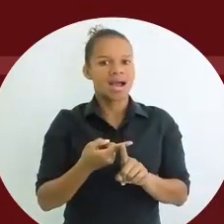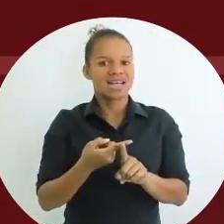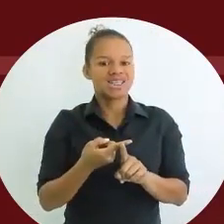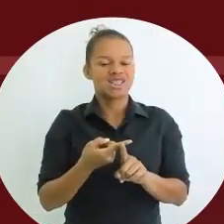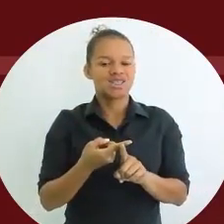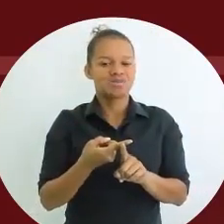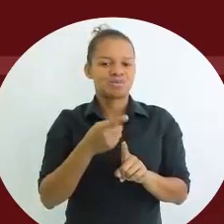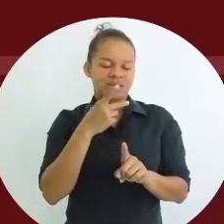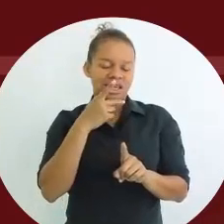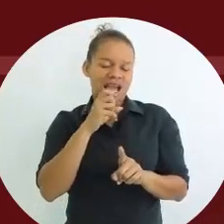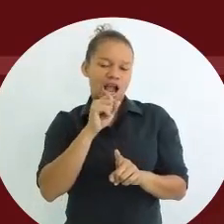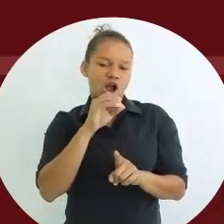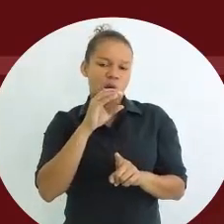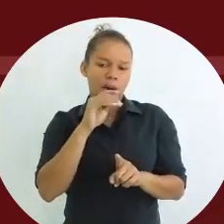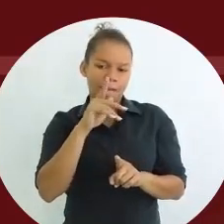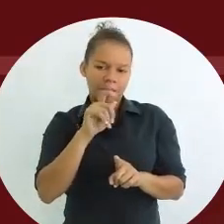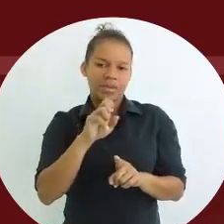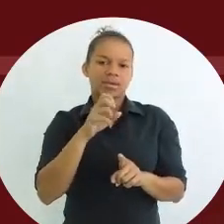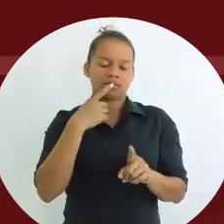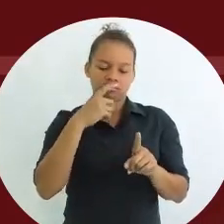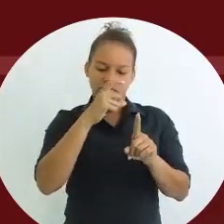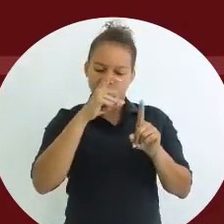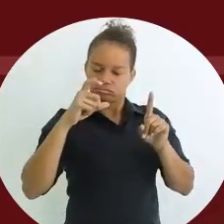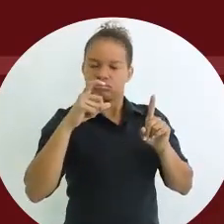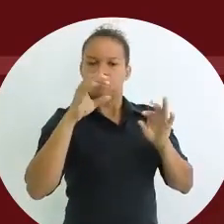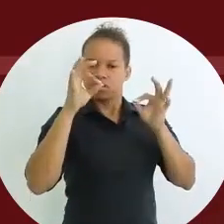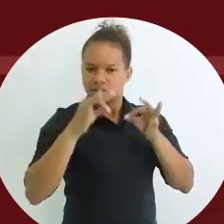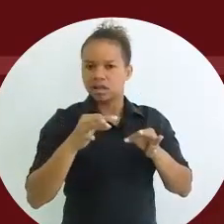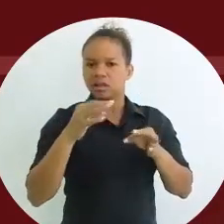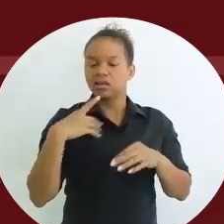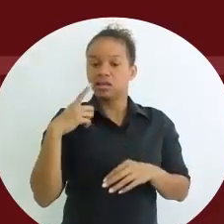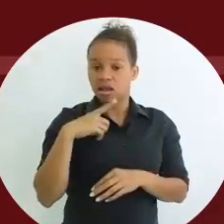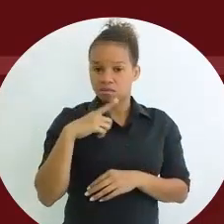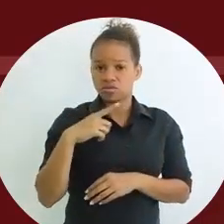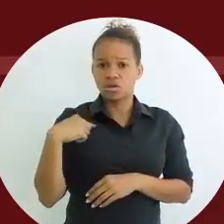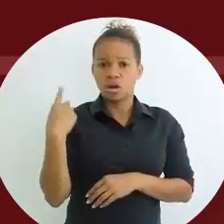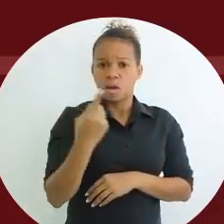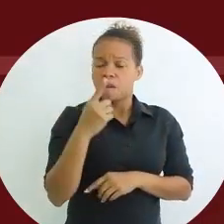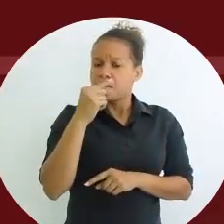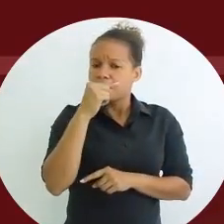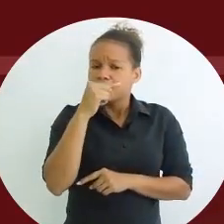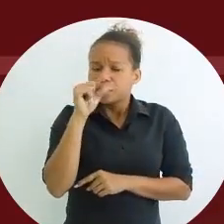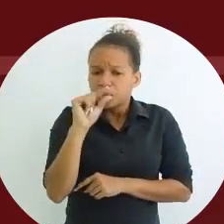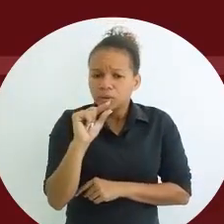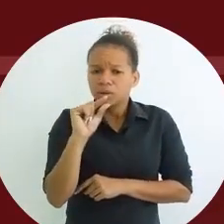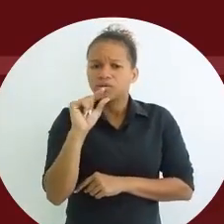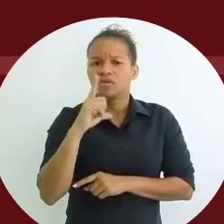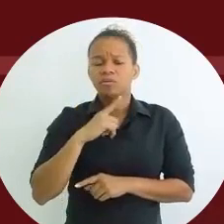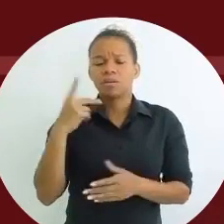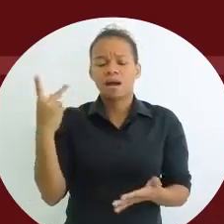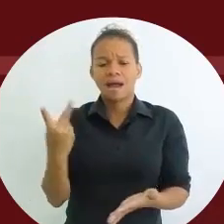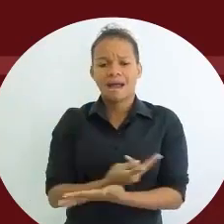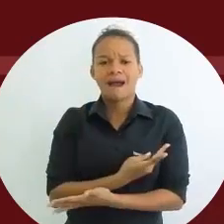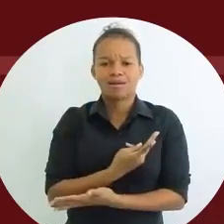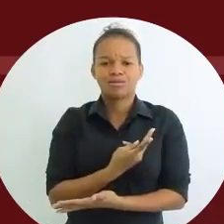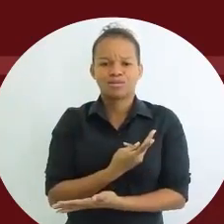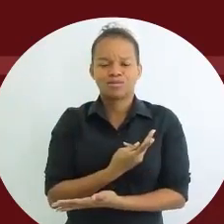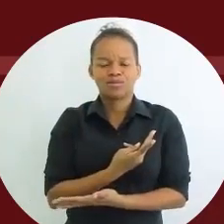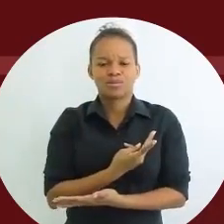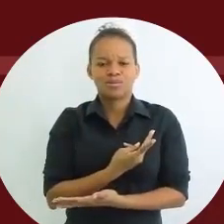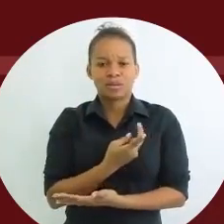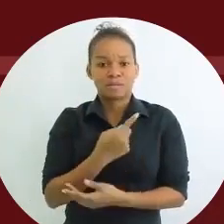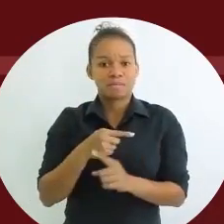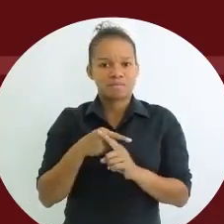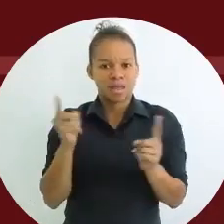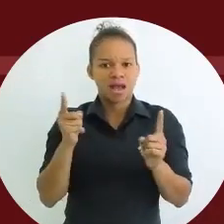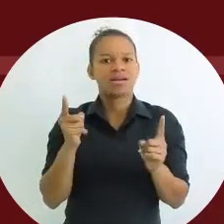a sigla correspondente ao procedimento operacional padrão, tivermos, menos tendemos a errar, né?